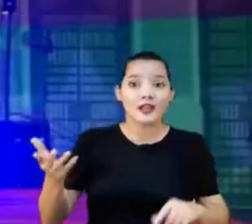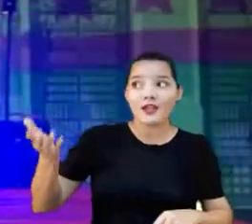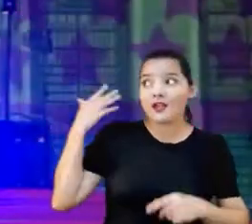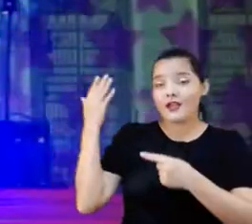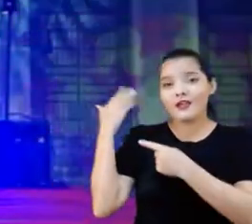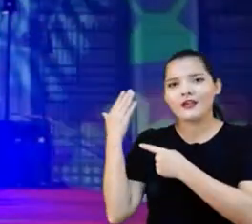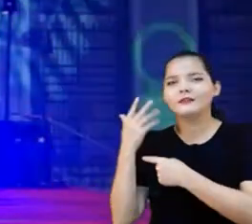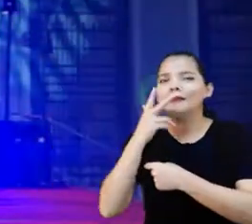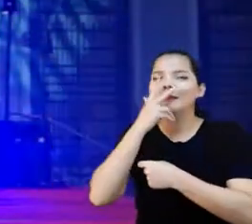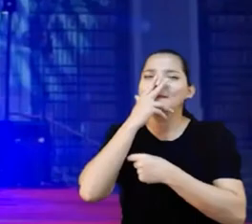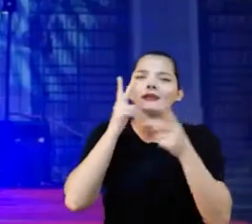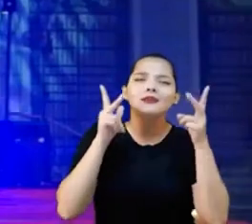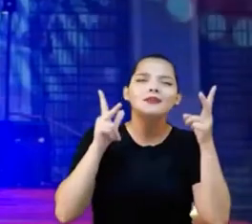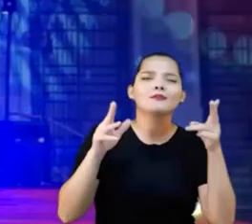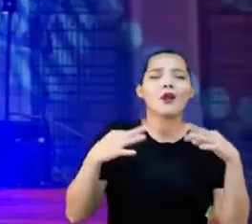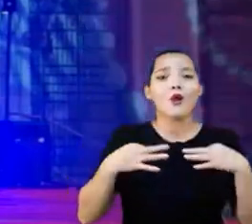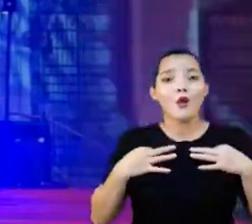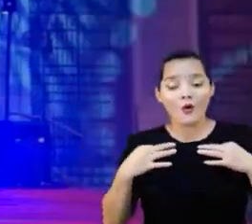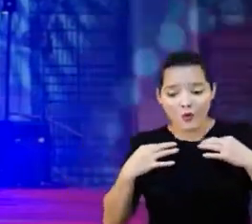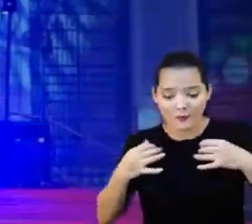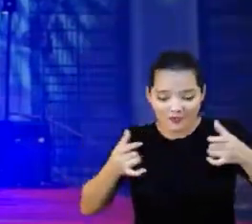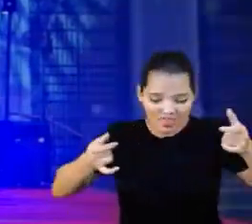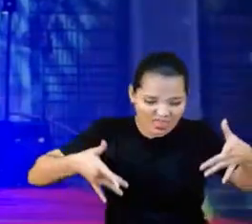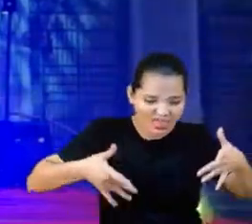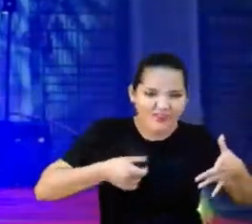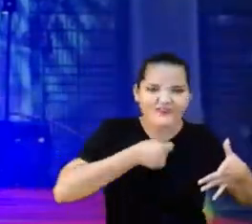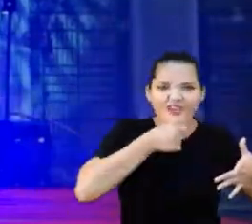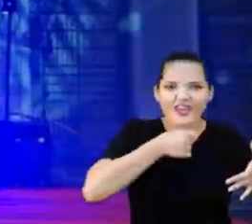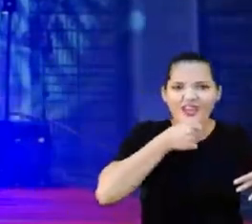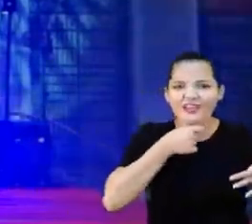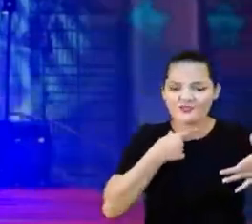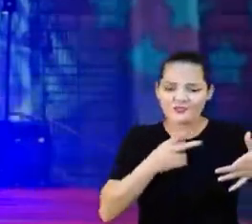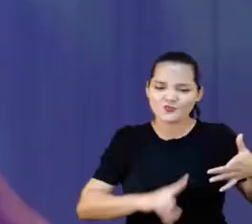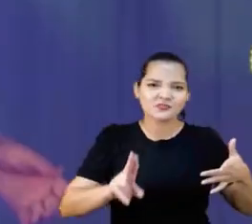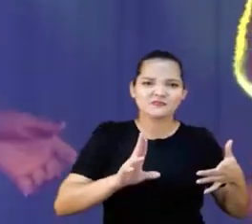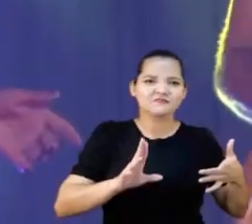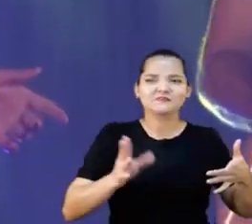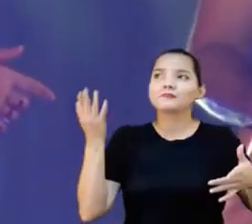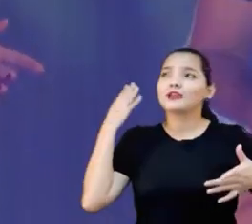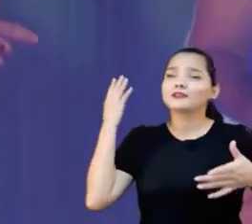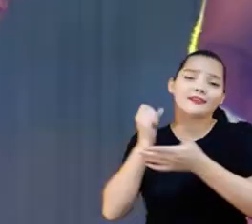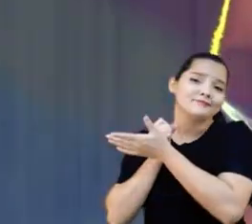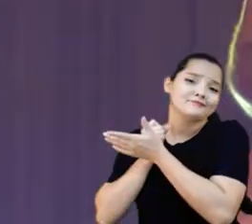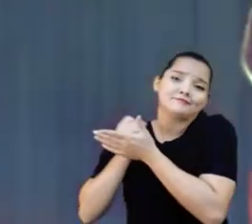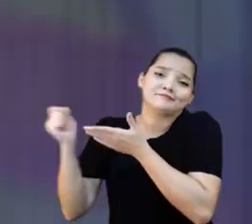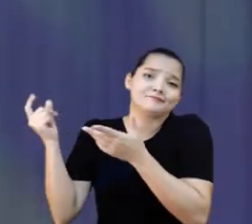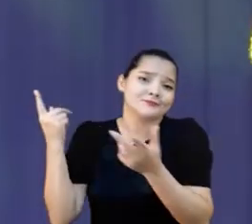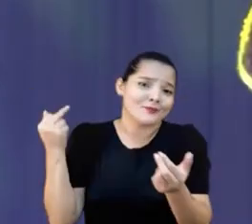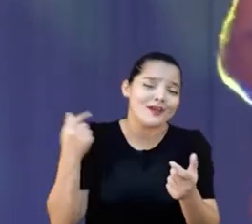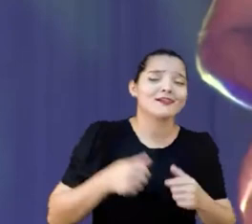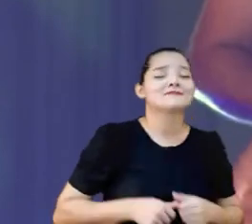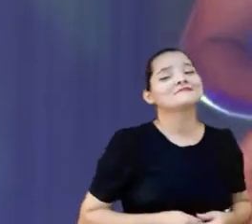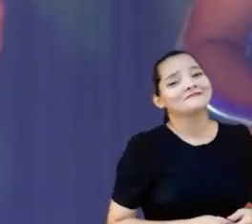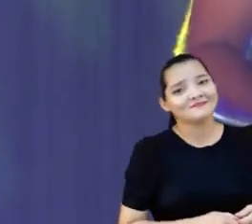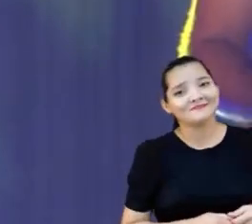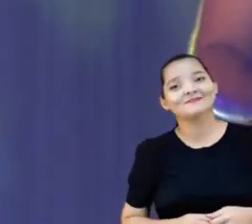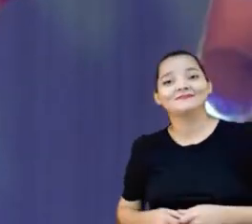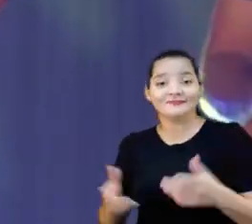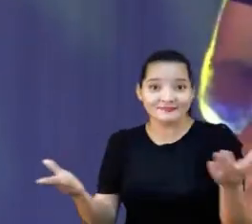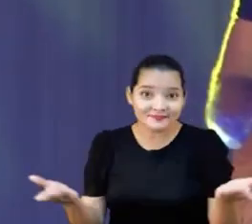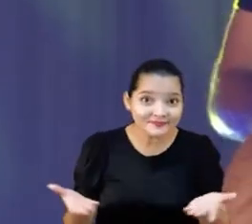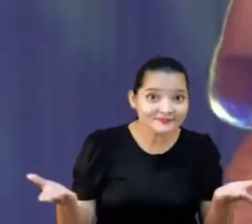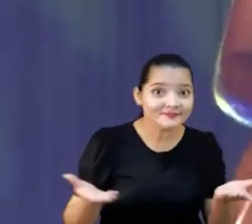o passado é uma roupa que não nos serve mais.